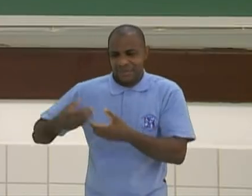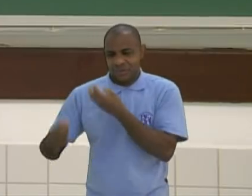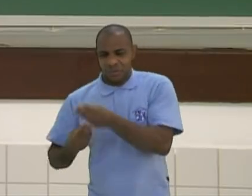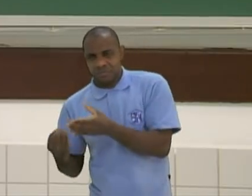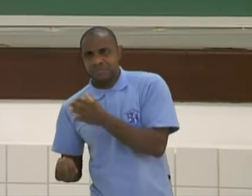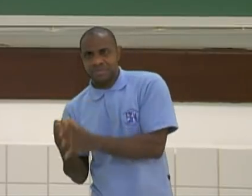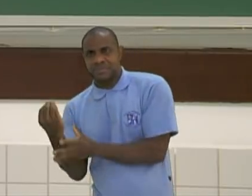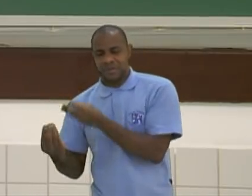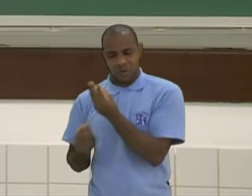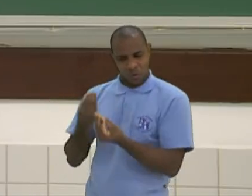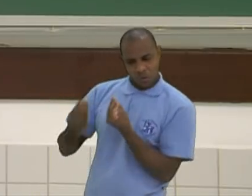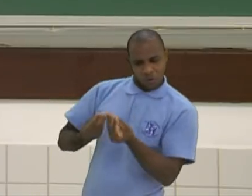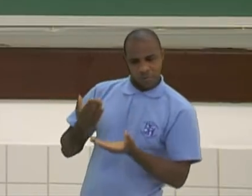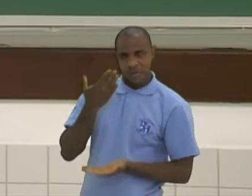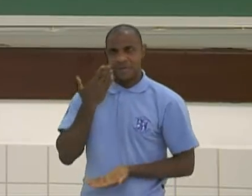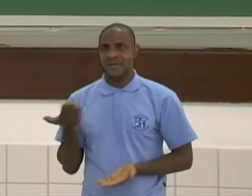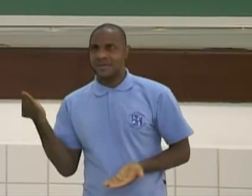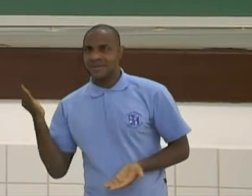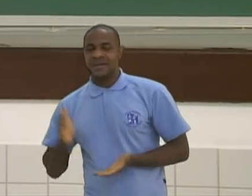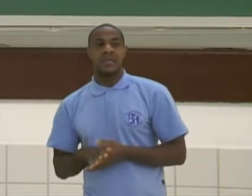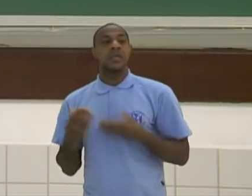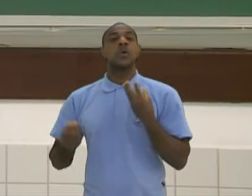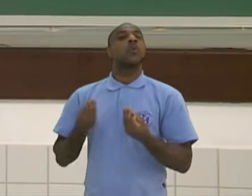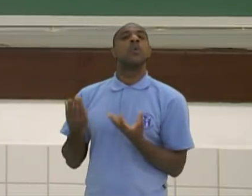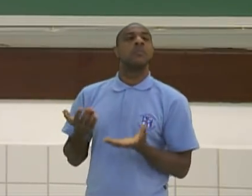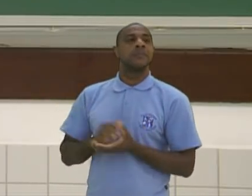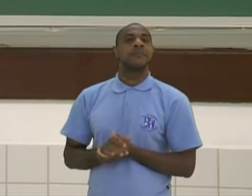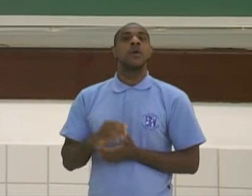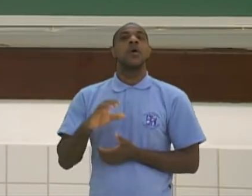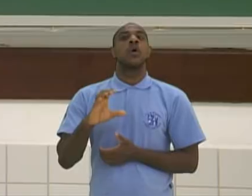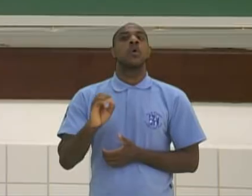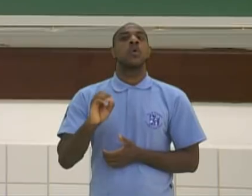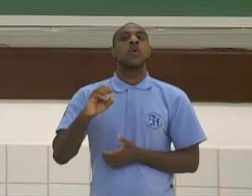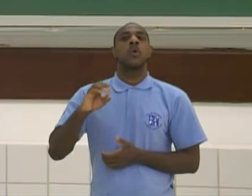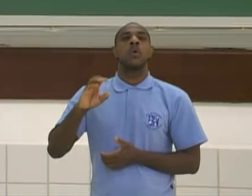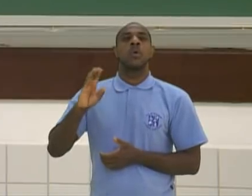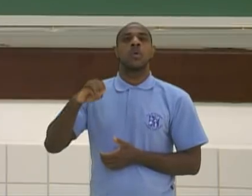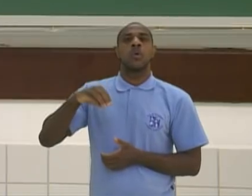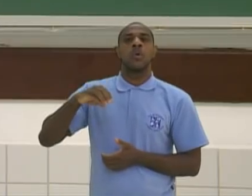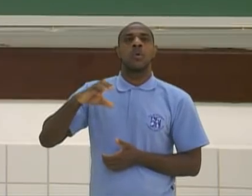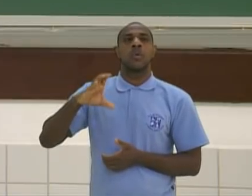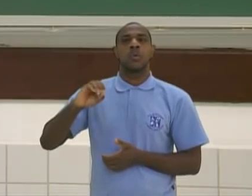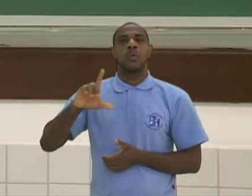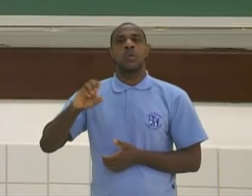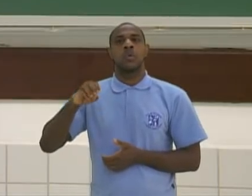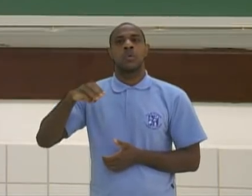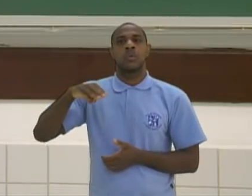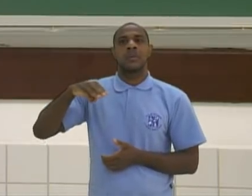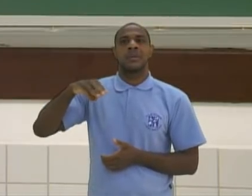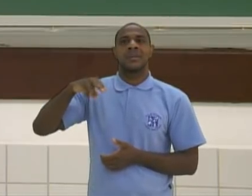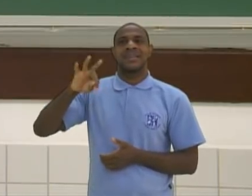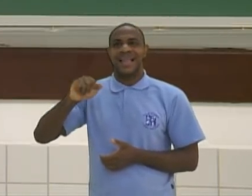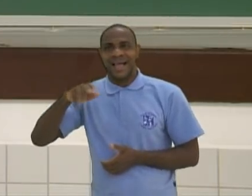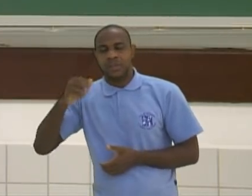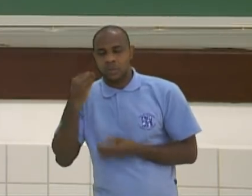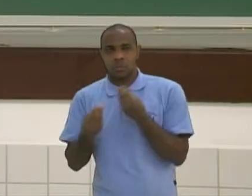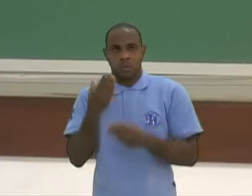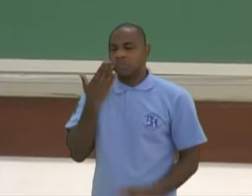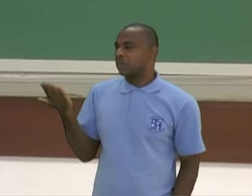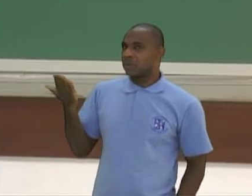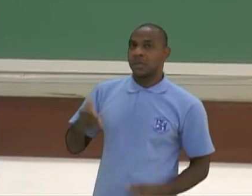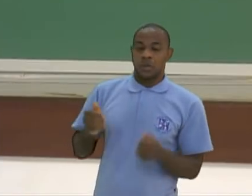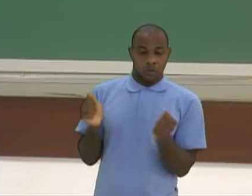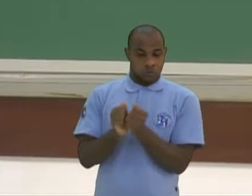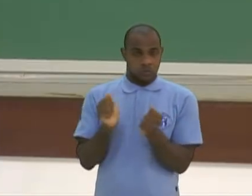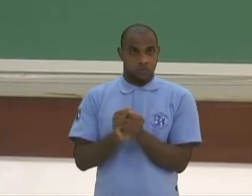ao trabalho servil, chamado colonato. Do colonato, né, que é a proteção, junto com a fidelidade